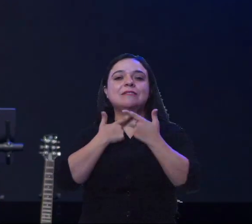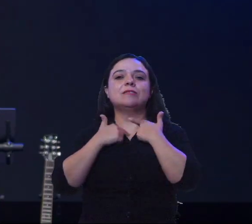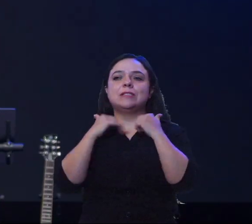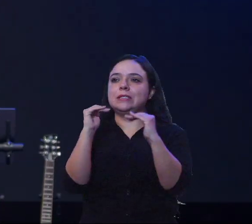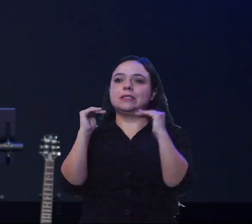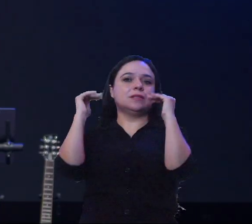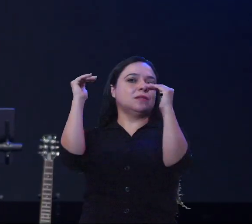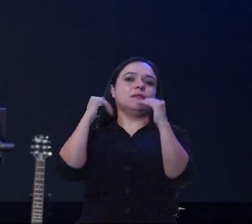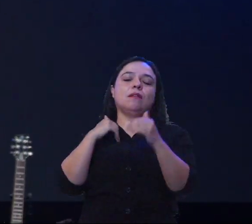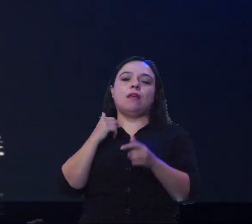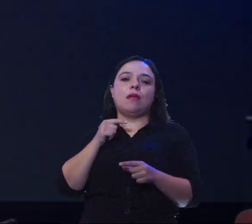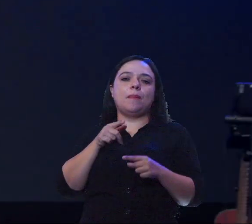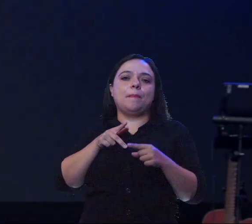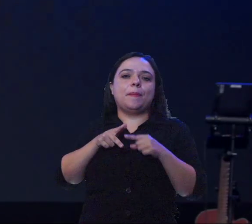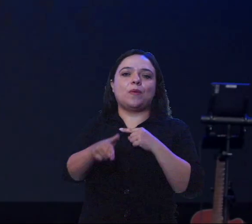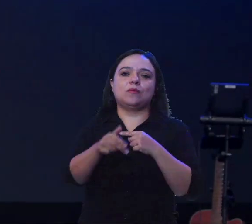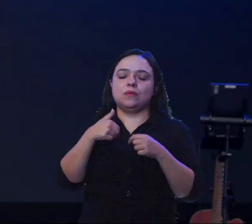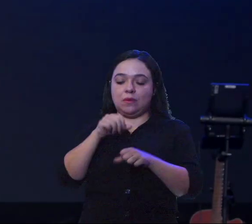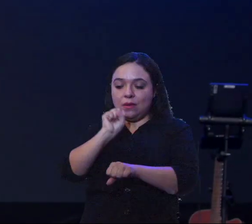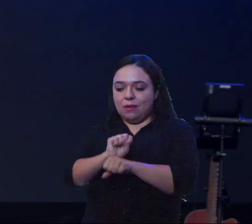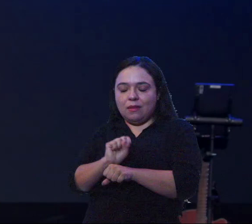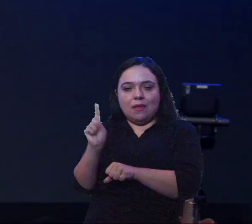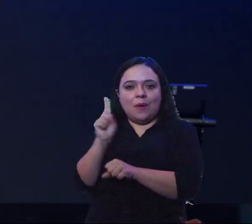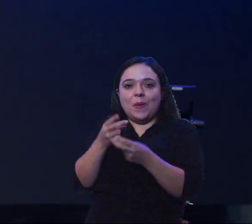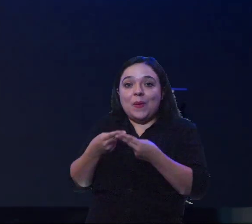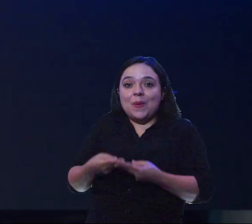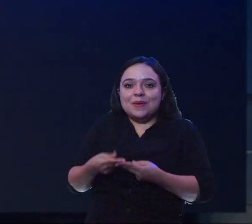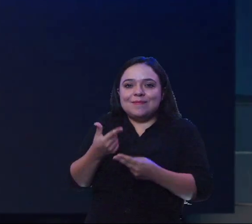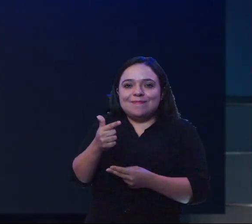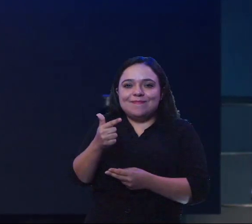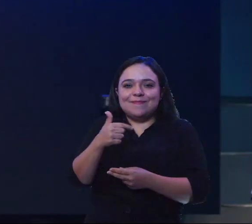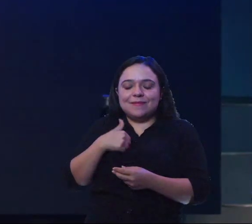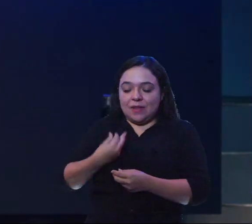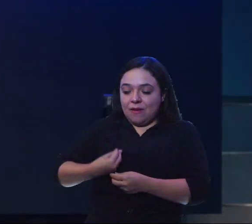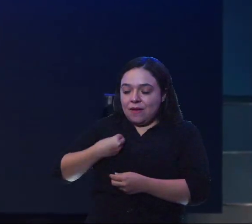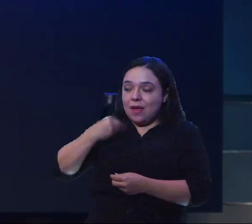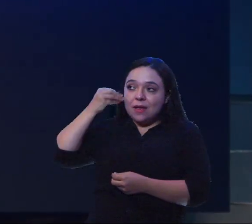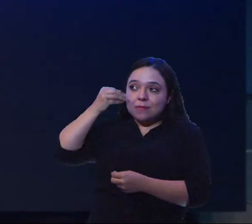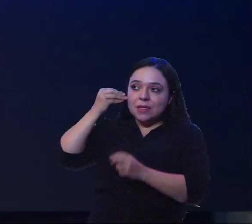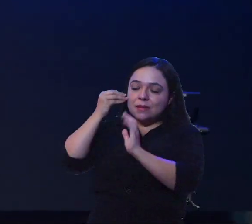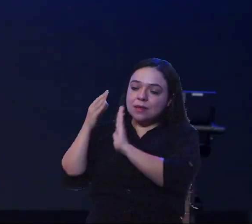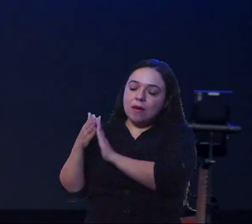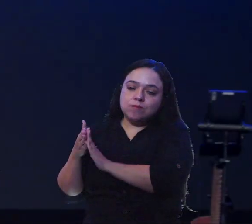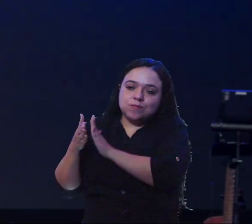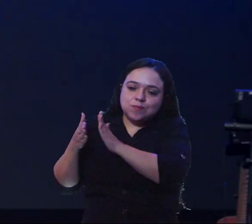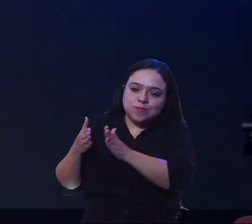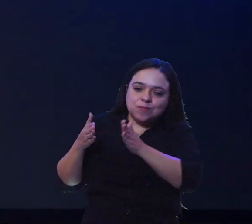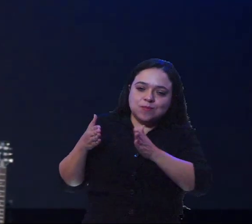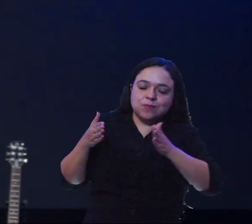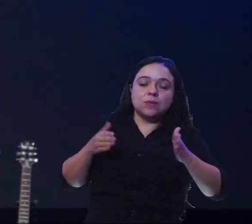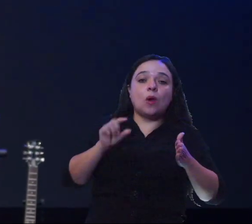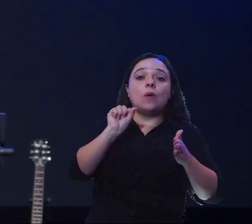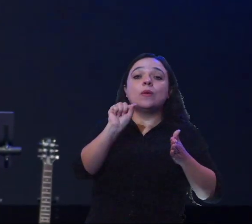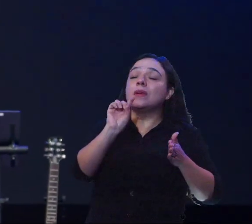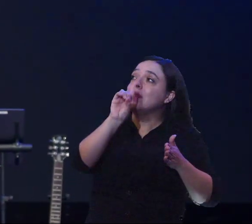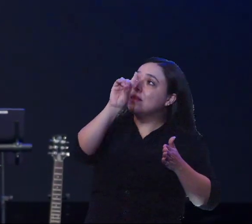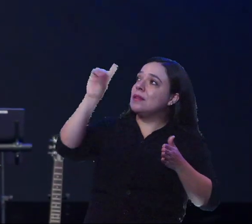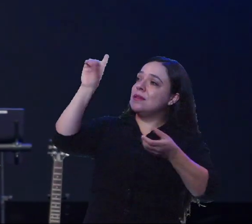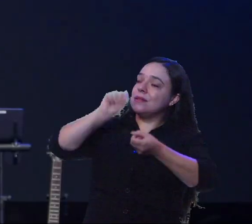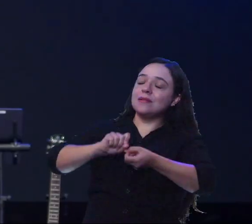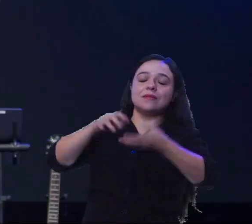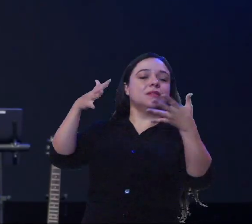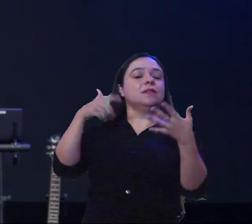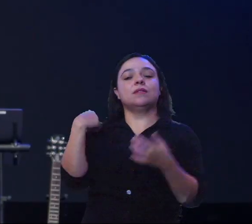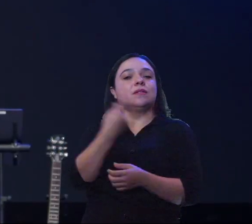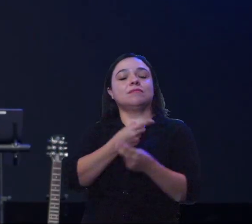vontade, nós não sabemos esperar, nós não sabemos viver os processos daquilo que Deus quer realizar através